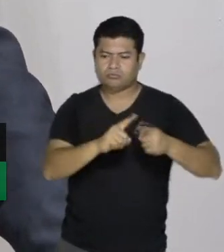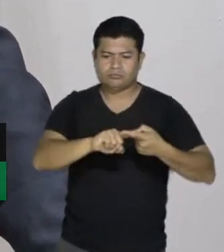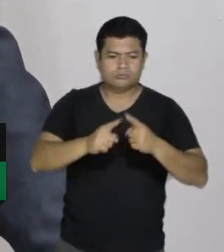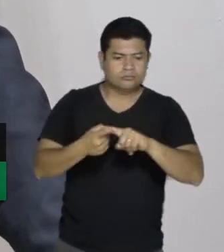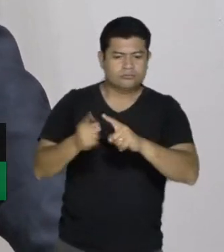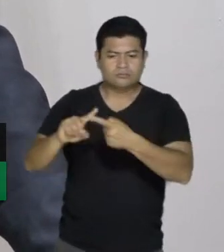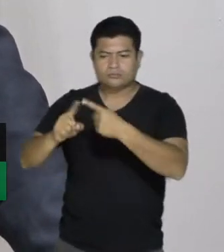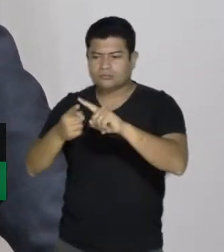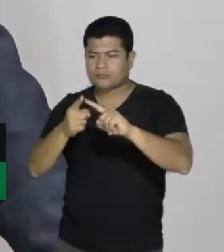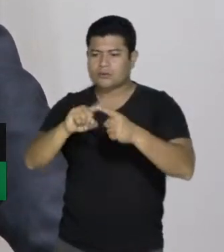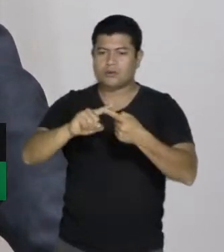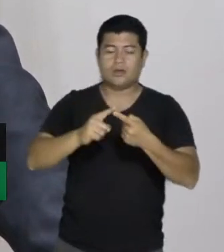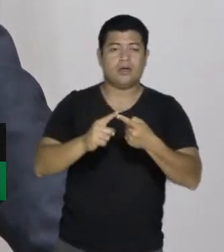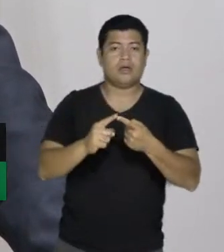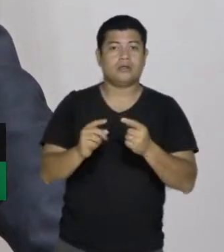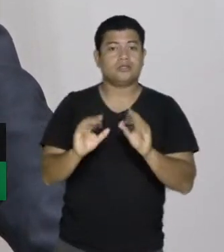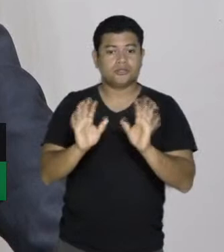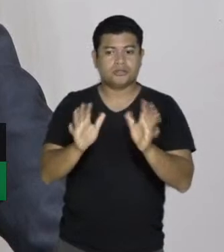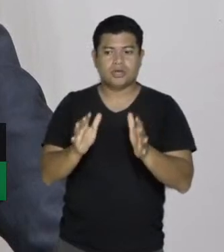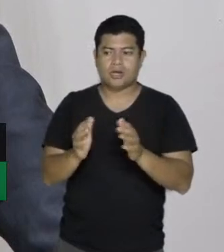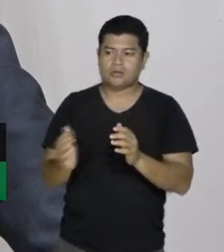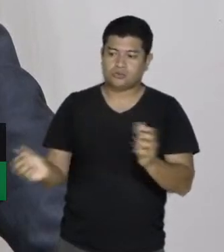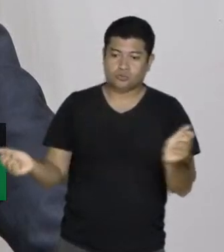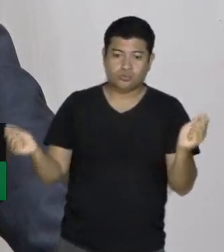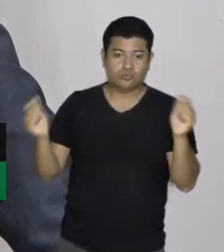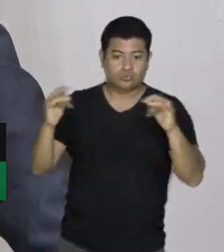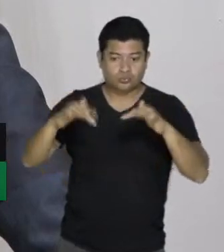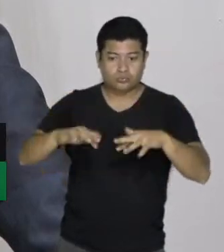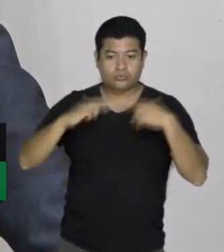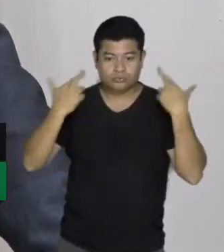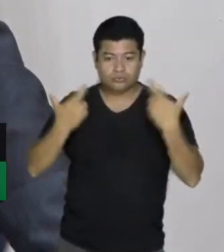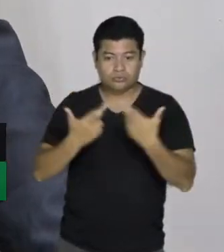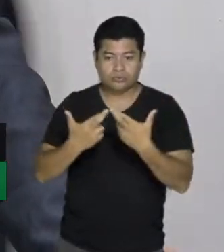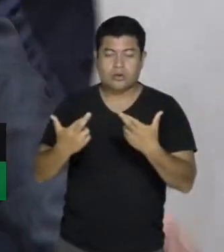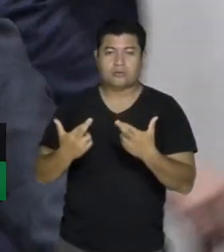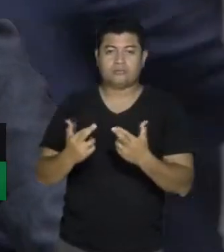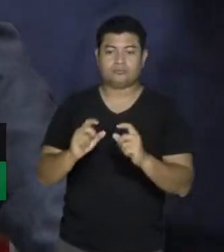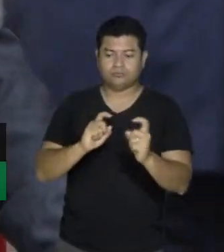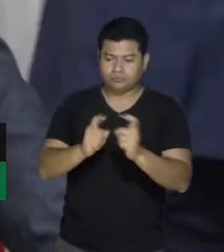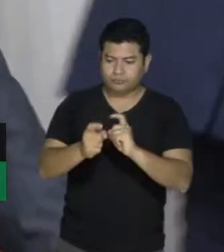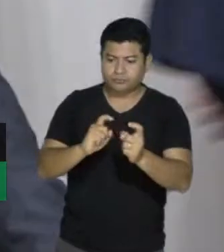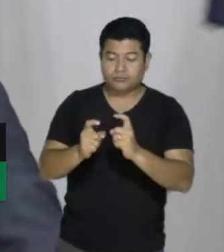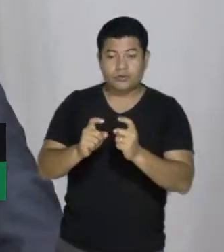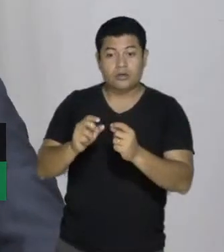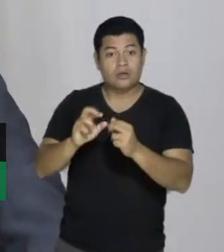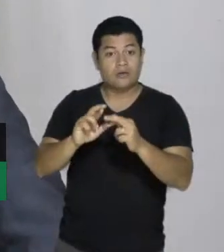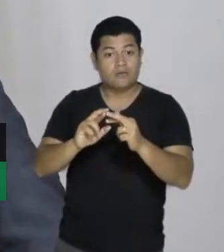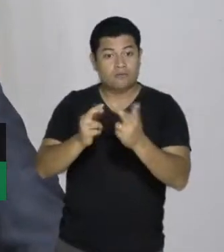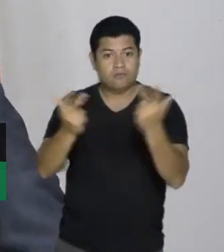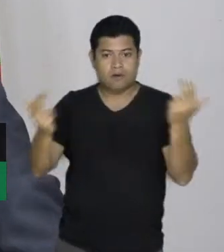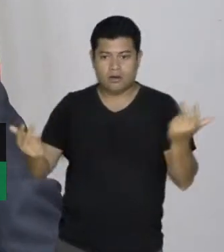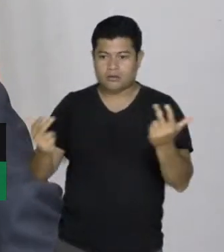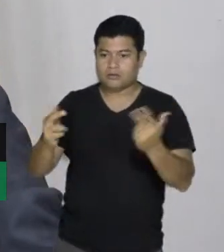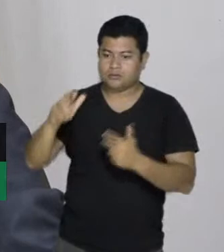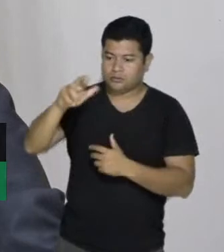em várias regiões do nosso país